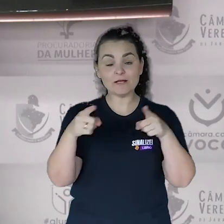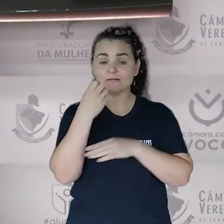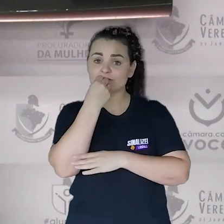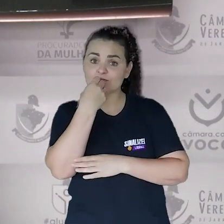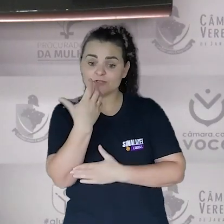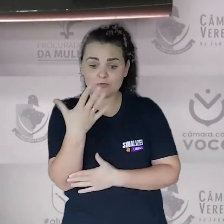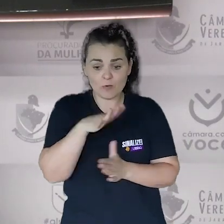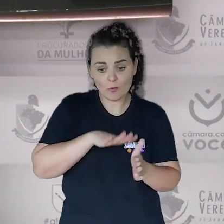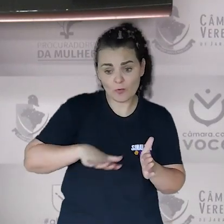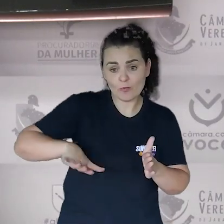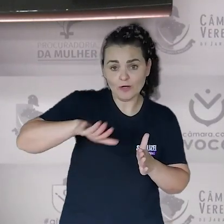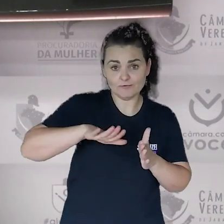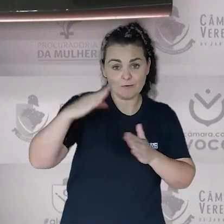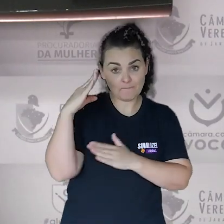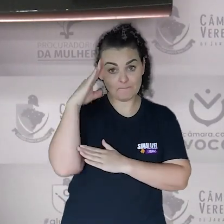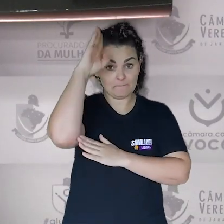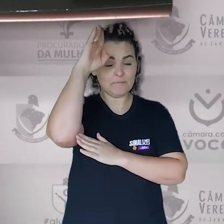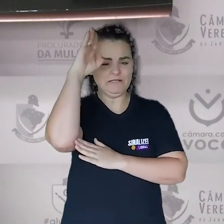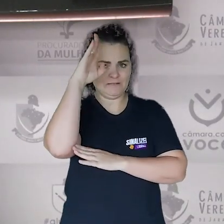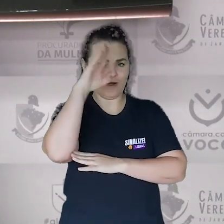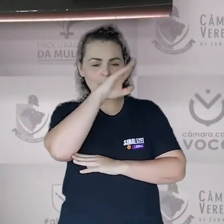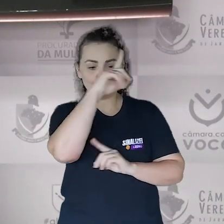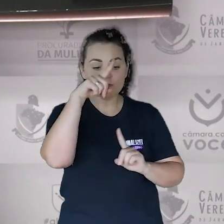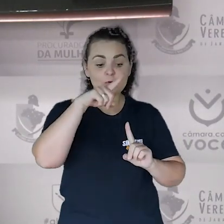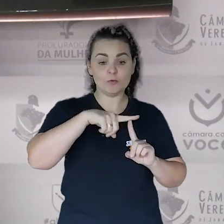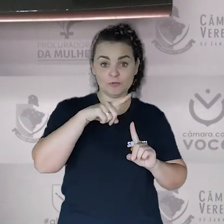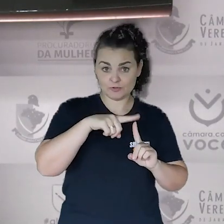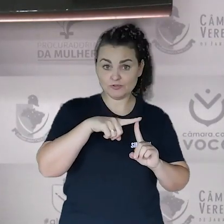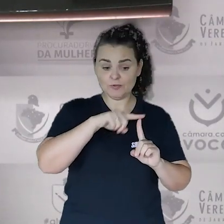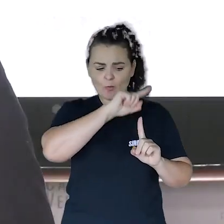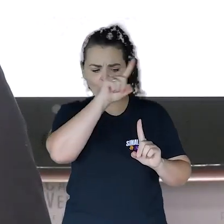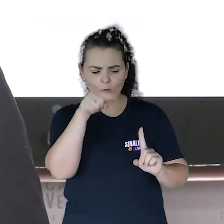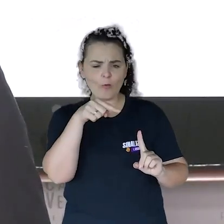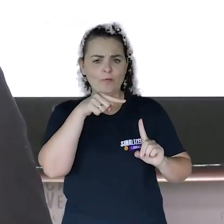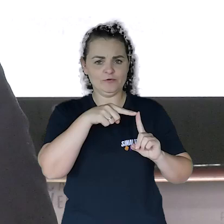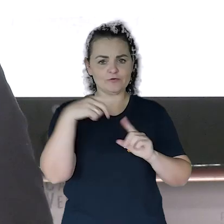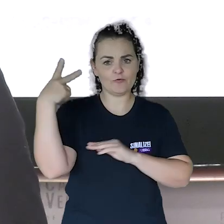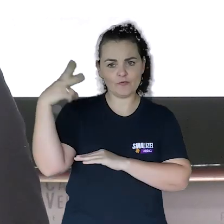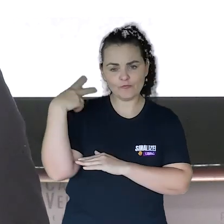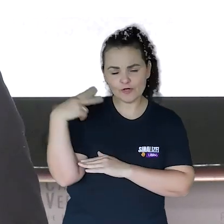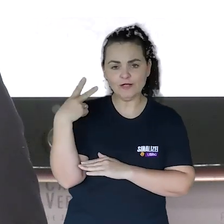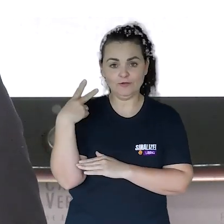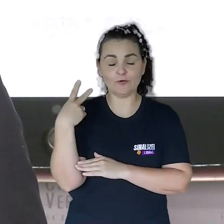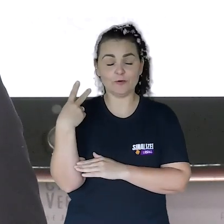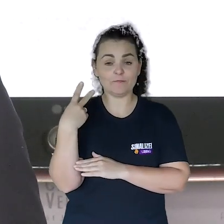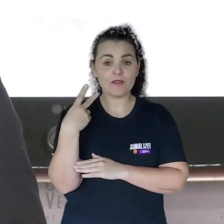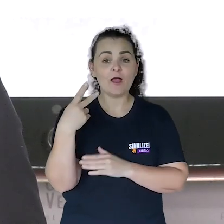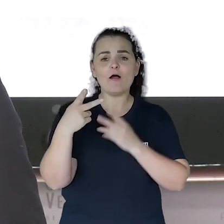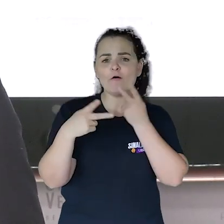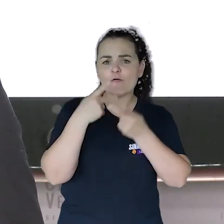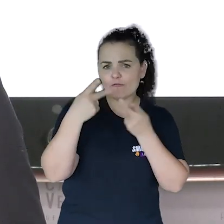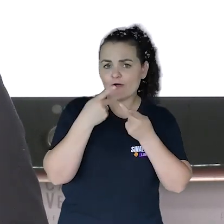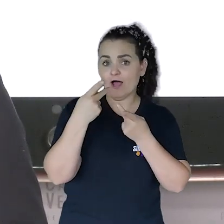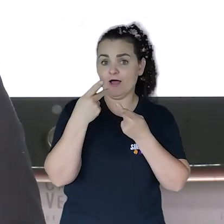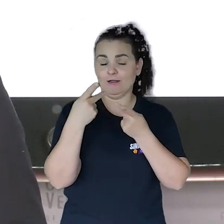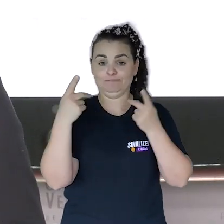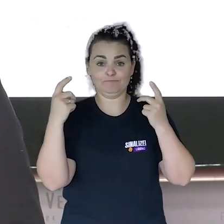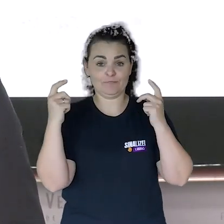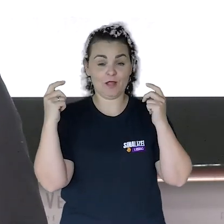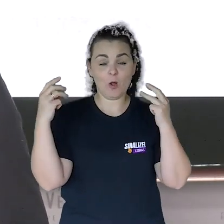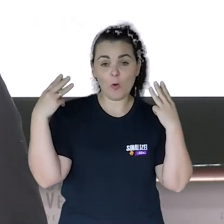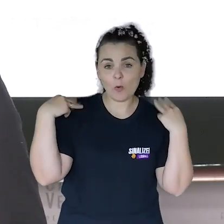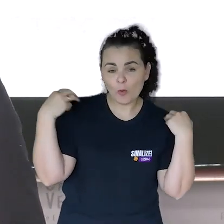espaço entre os principais aspectos que o Mirim destaca estão avaliação do impacto no fluxo de pedestres e